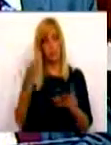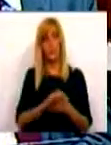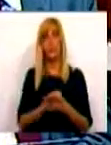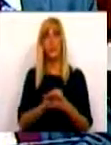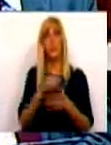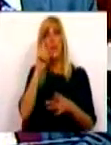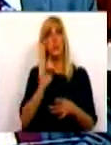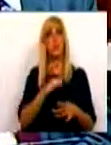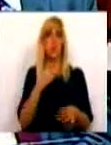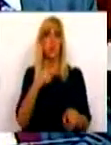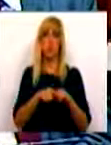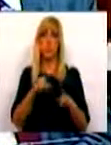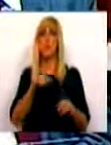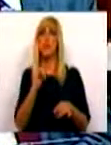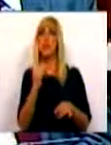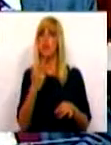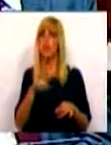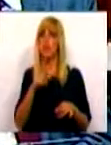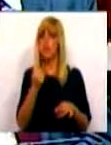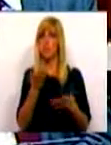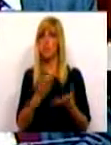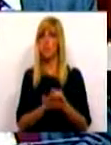Deputada Inês Domingues,